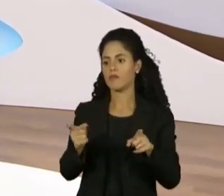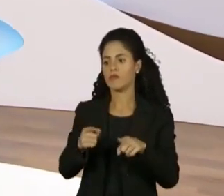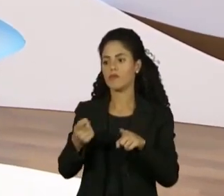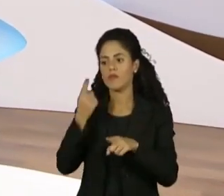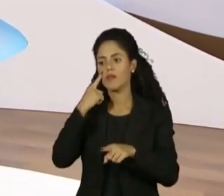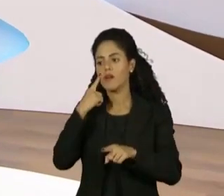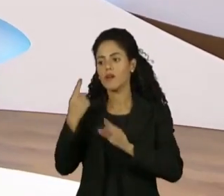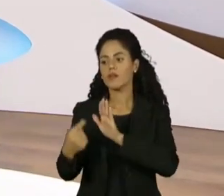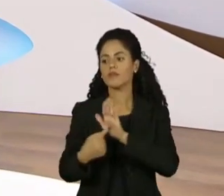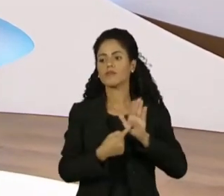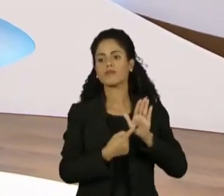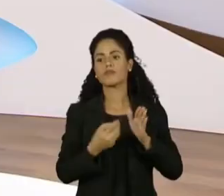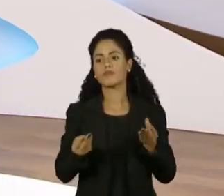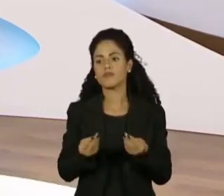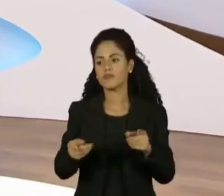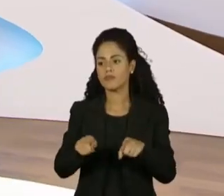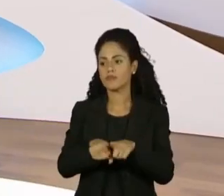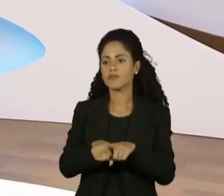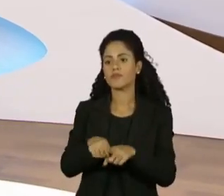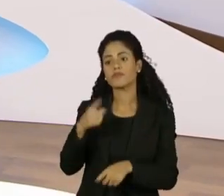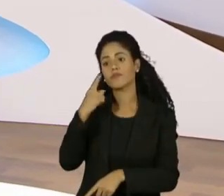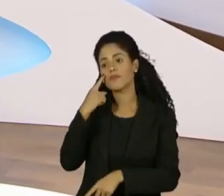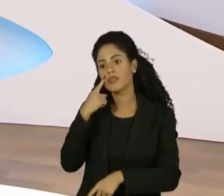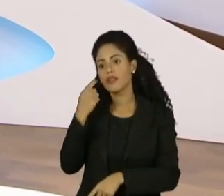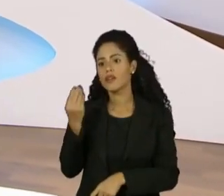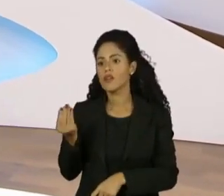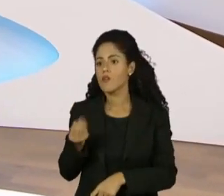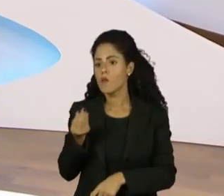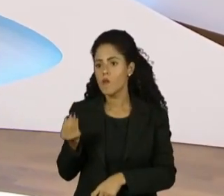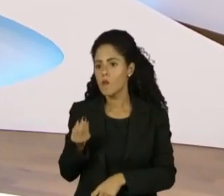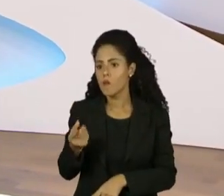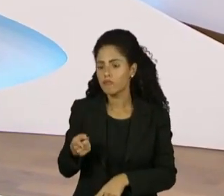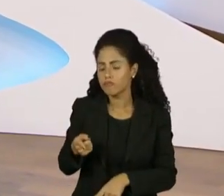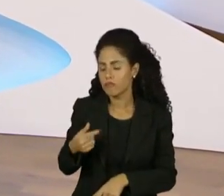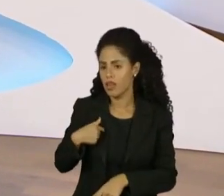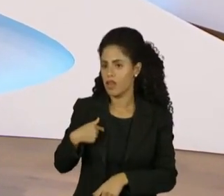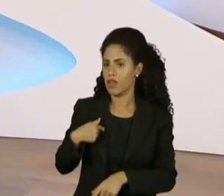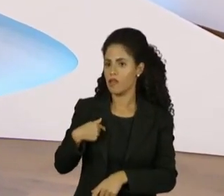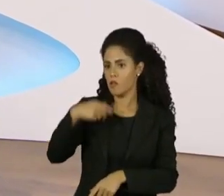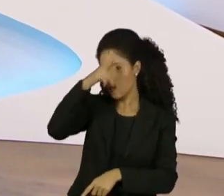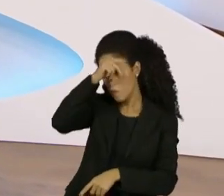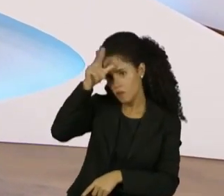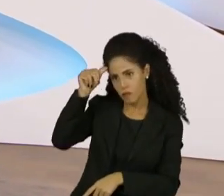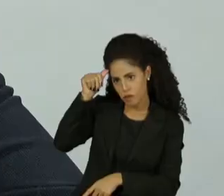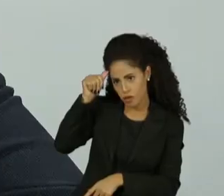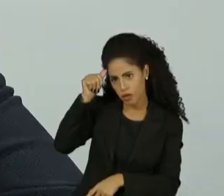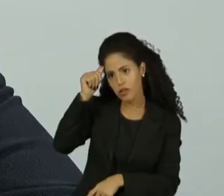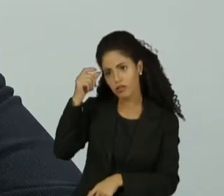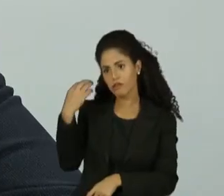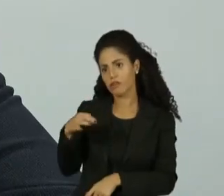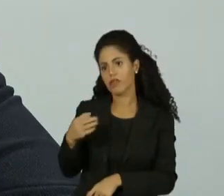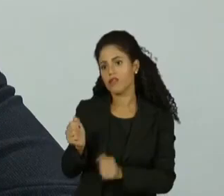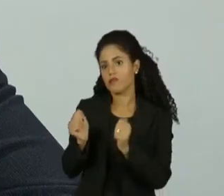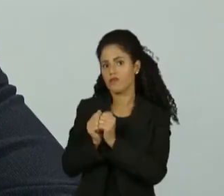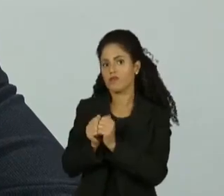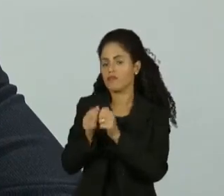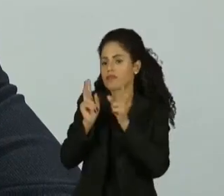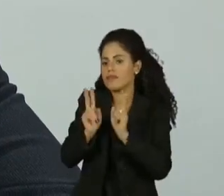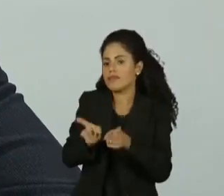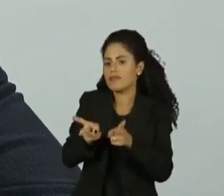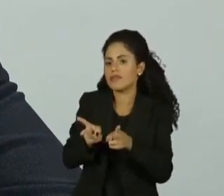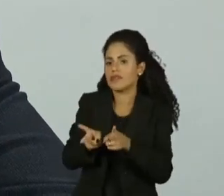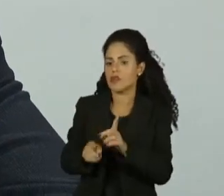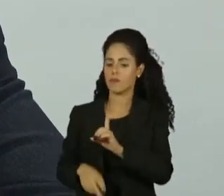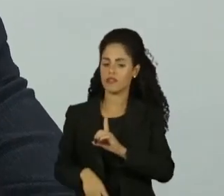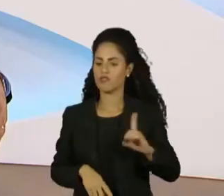aqui inclusive me acompanhando o deputado Eduardo Cury, né, que foi deputado comigo, prefeito de São José dos Campos, sempre foram à